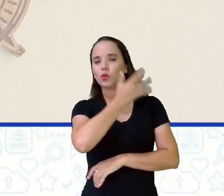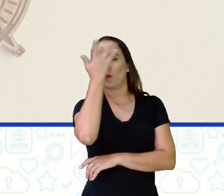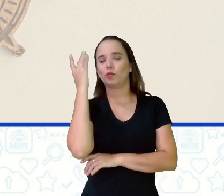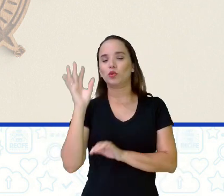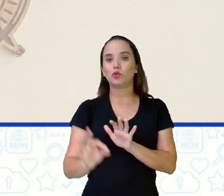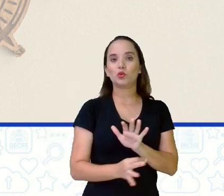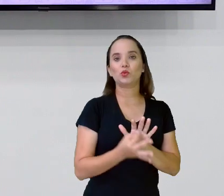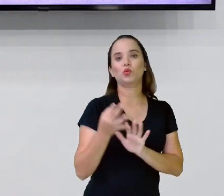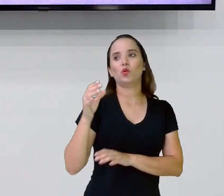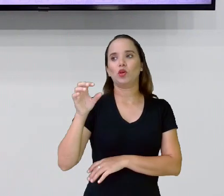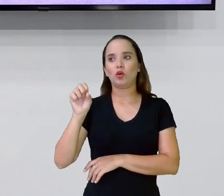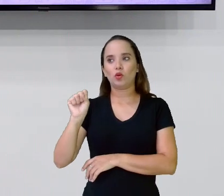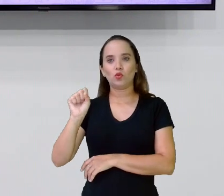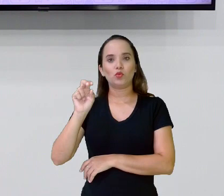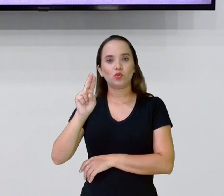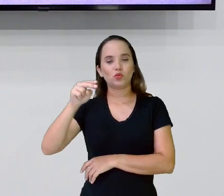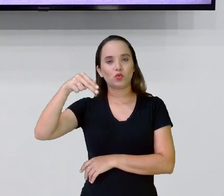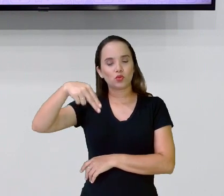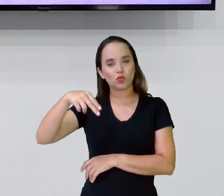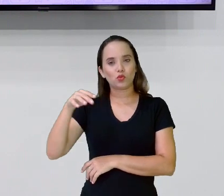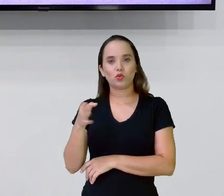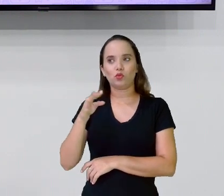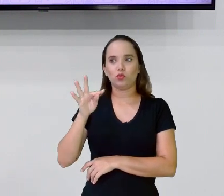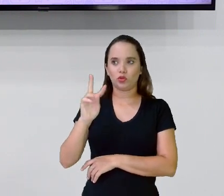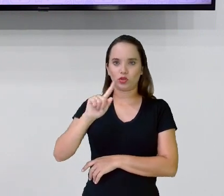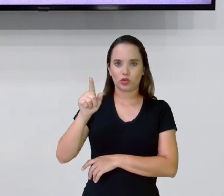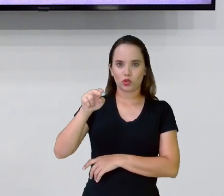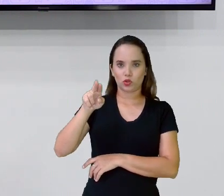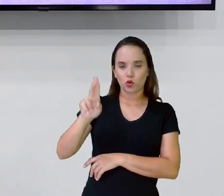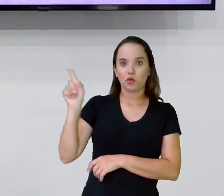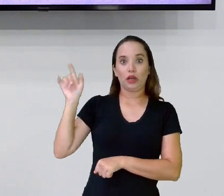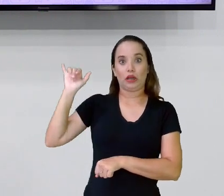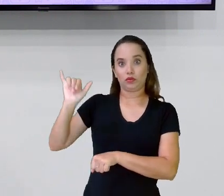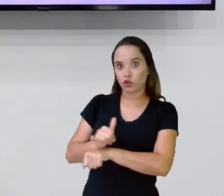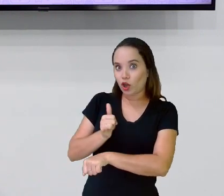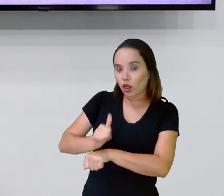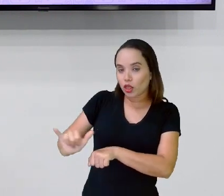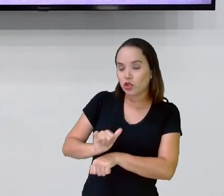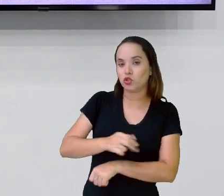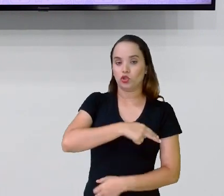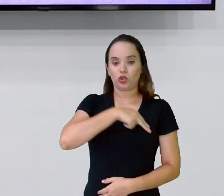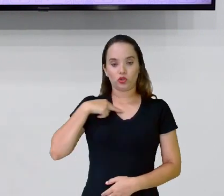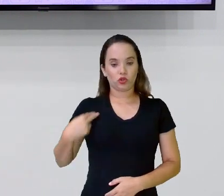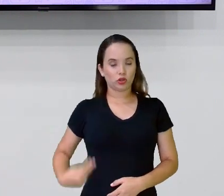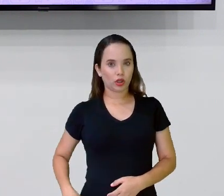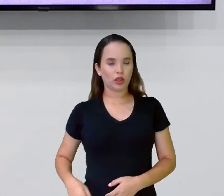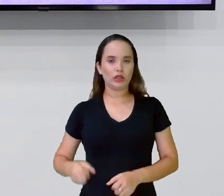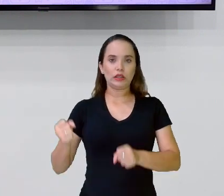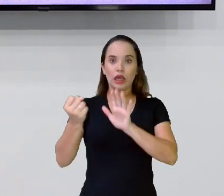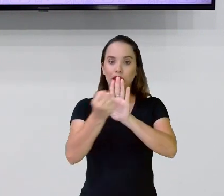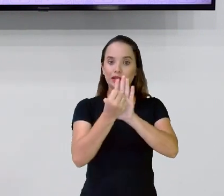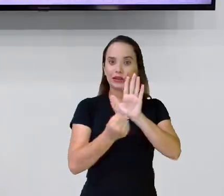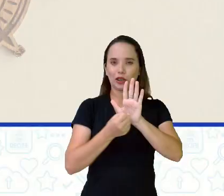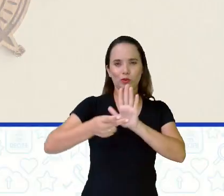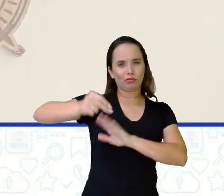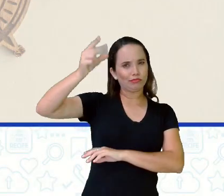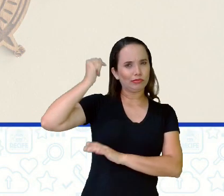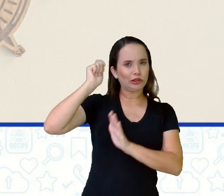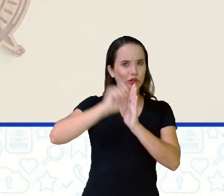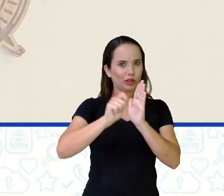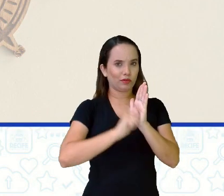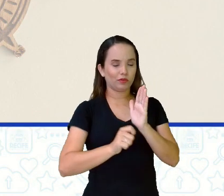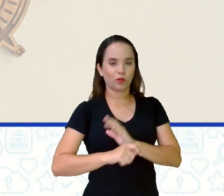um estrategista chinês, tá? E vários séculos atrás ele escreveu isso aqui, ó. Para